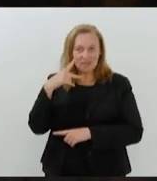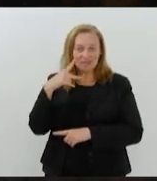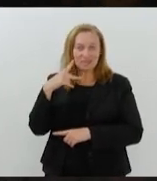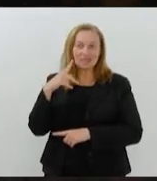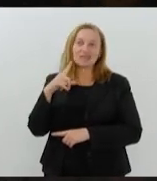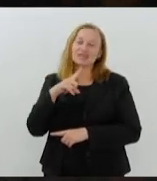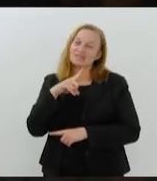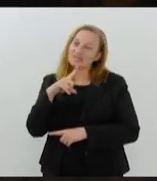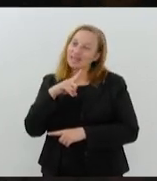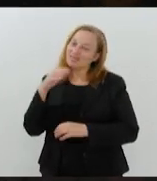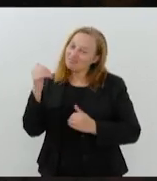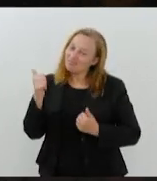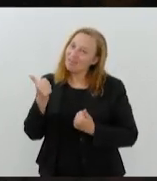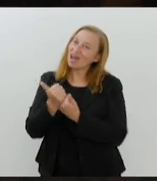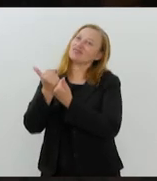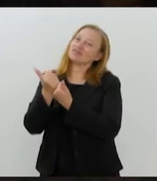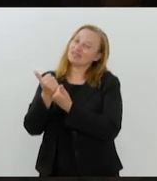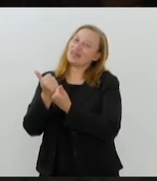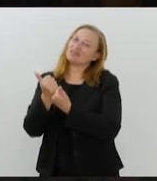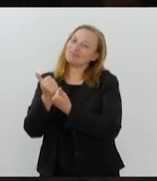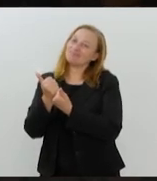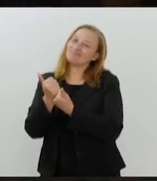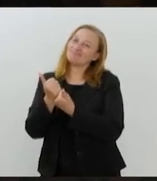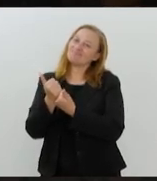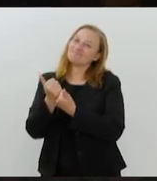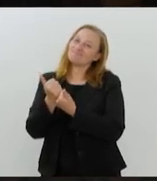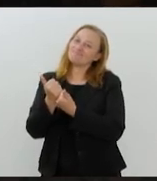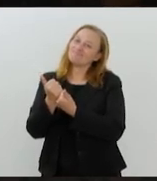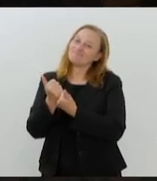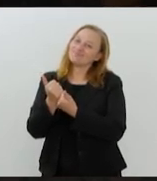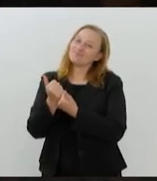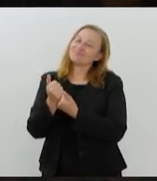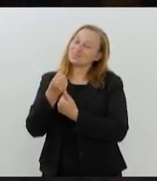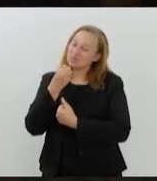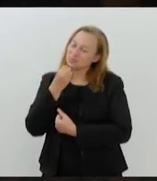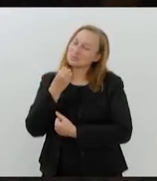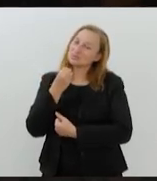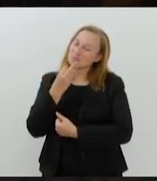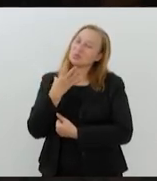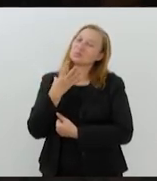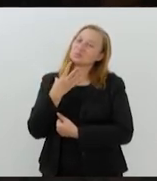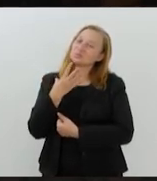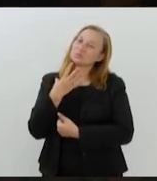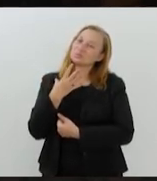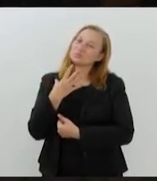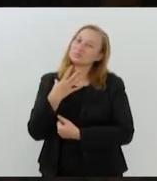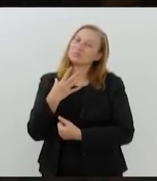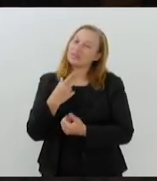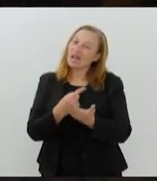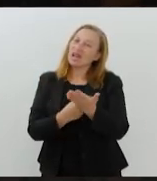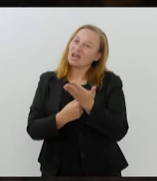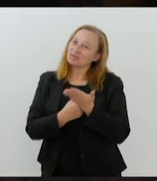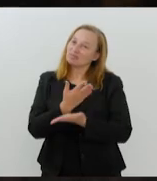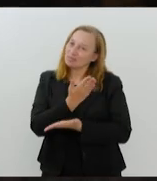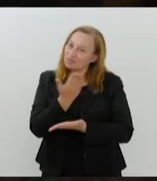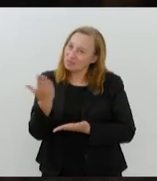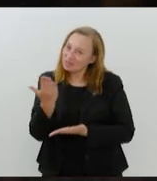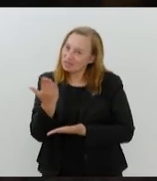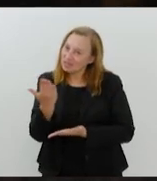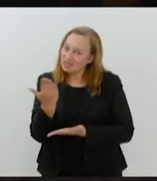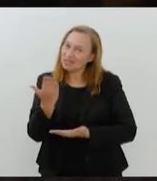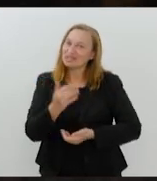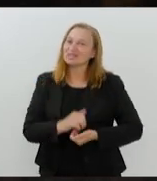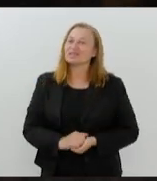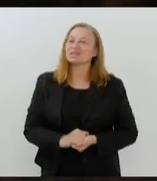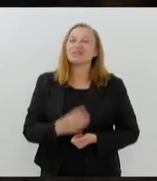tem contribuído, tem sido altamente relevante a contribuição que vossas